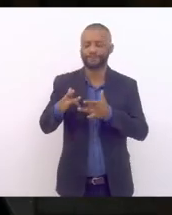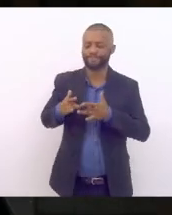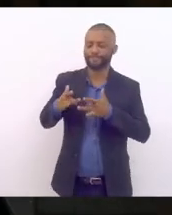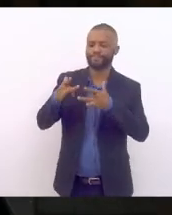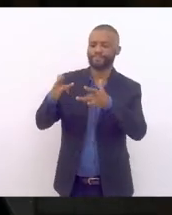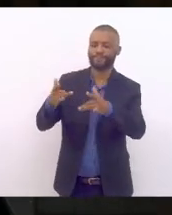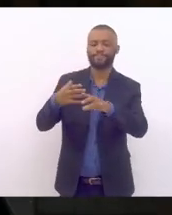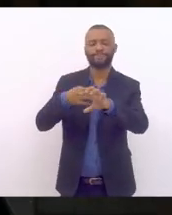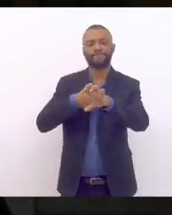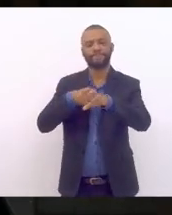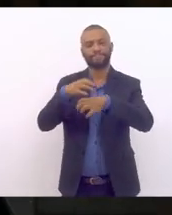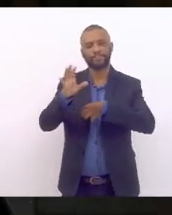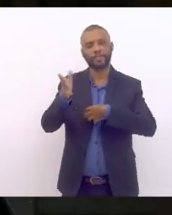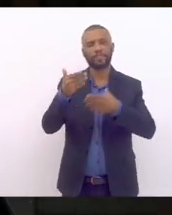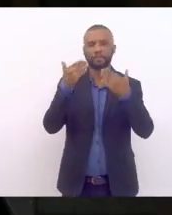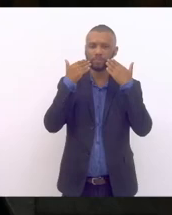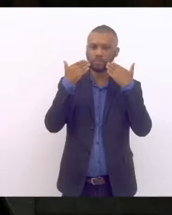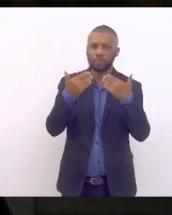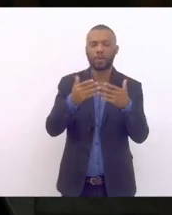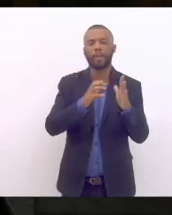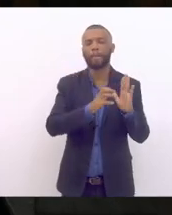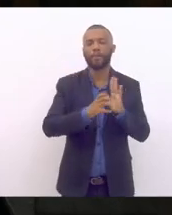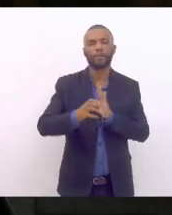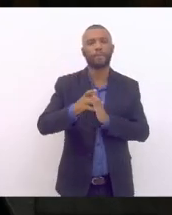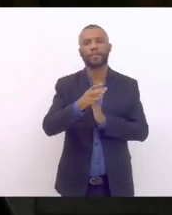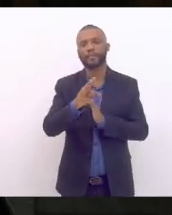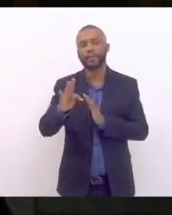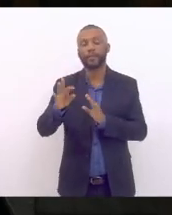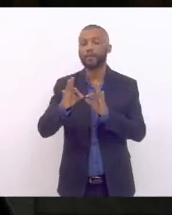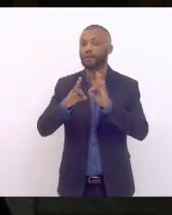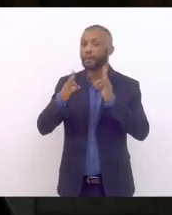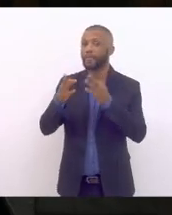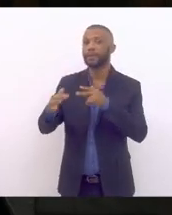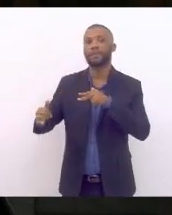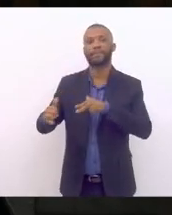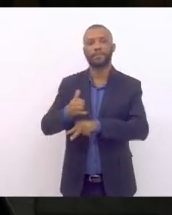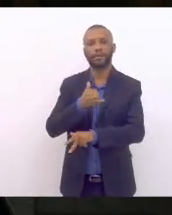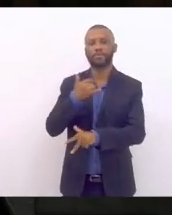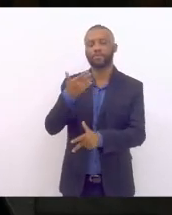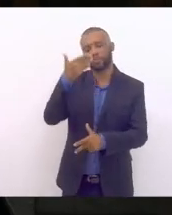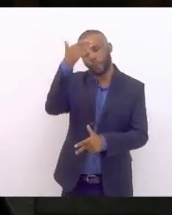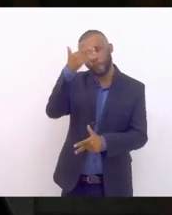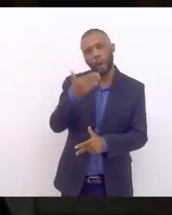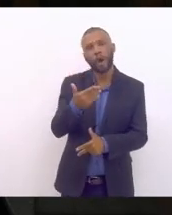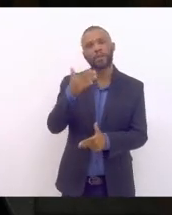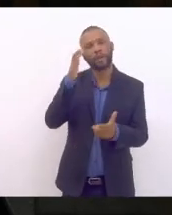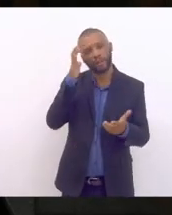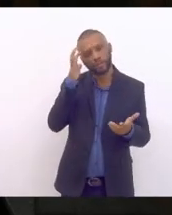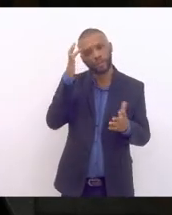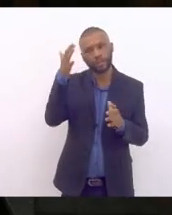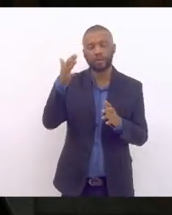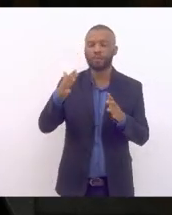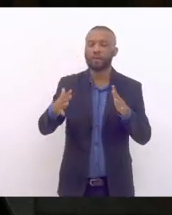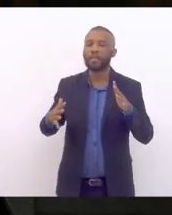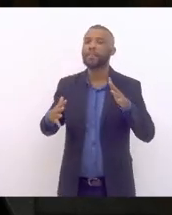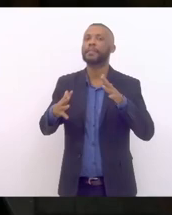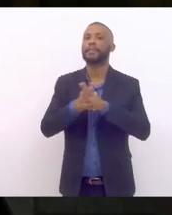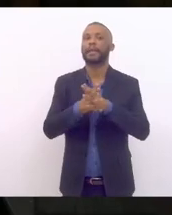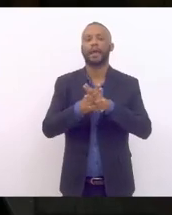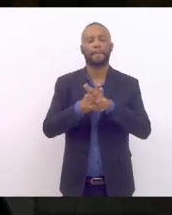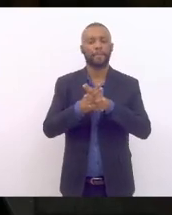já fiz isso publicamente com pt com a família da vítima revela a situação extrema